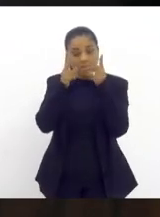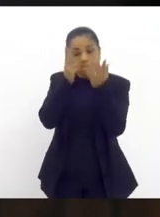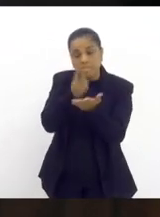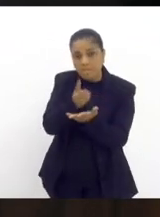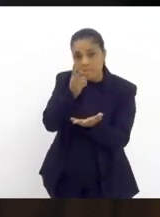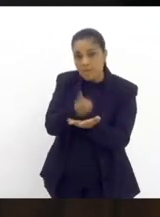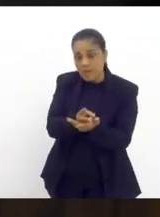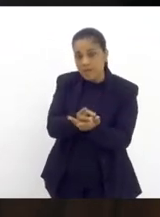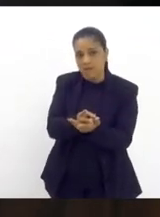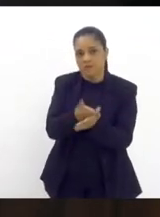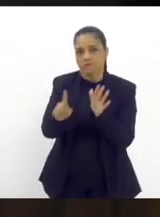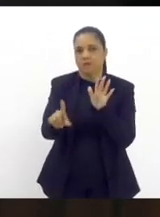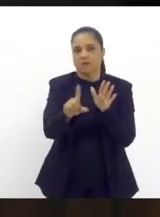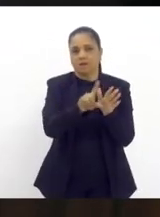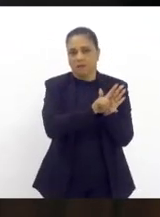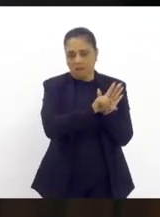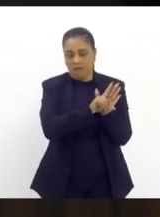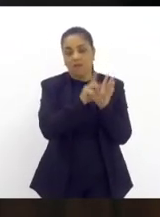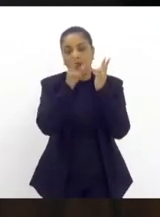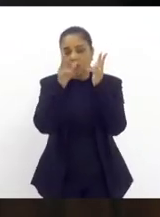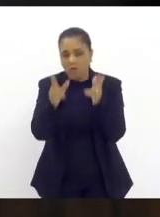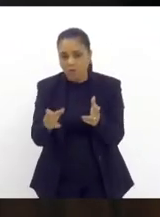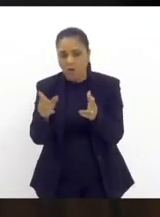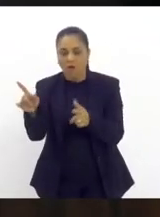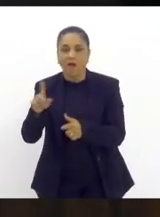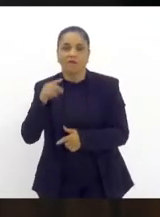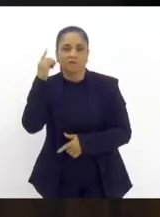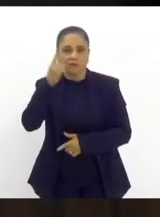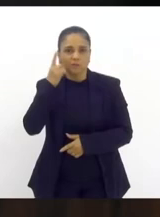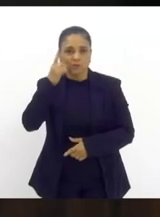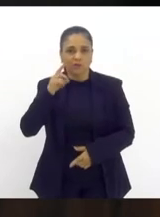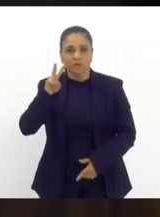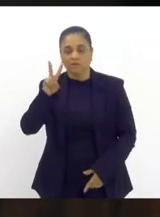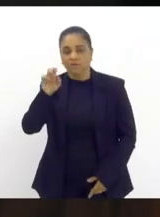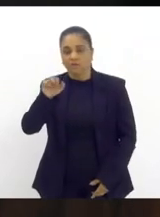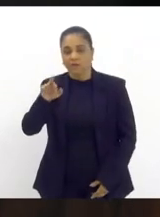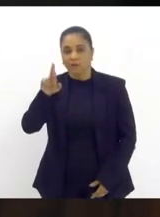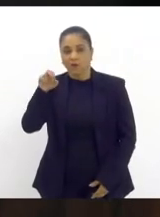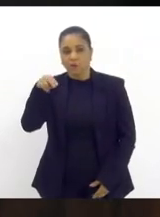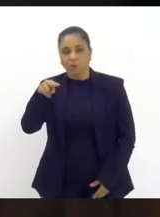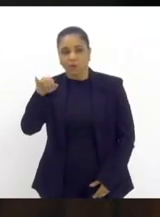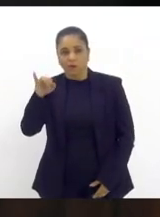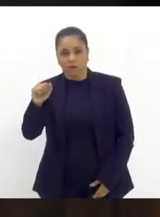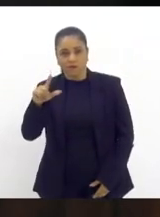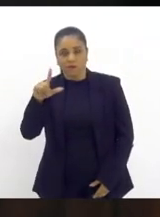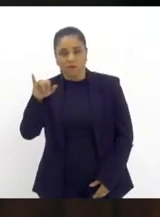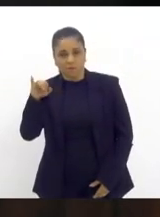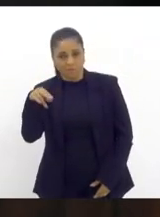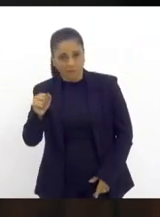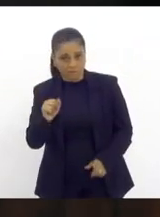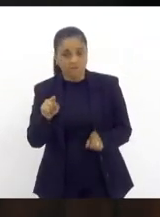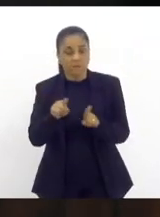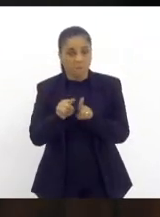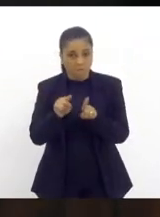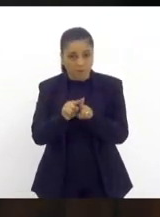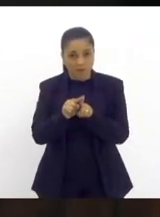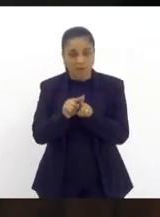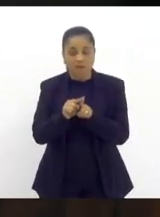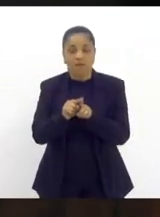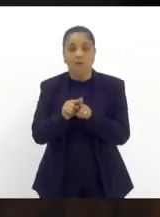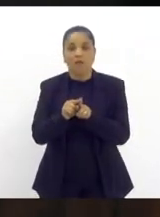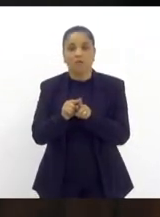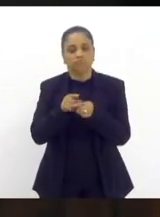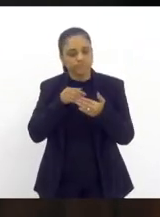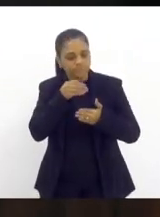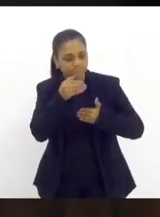como trouxe a deputada Verônica é Lima e que é tem sido procedimento